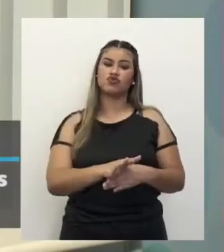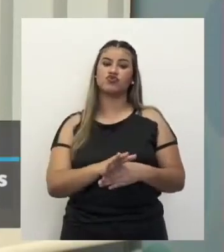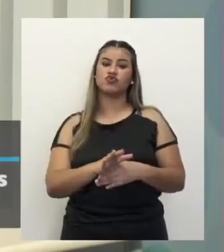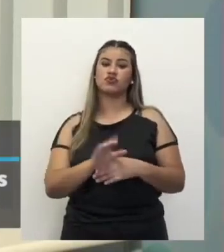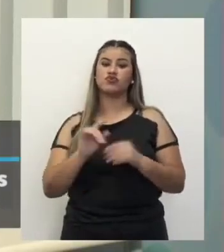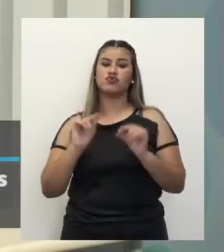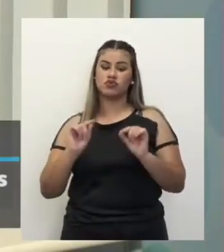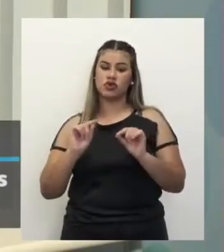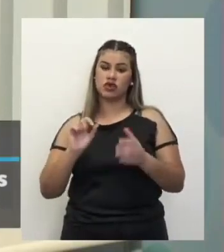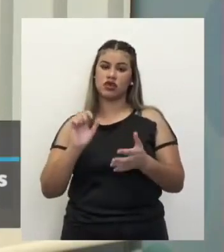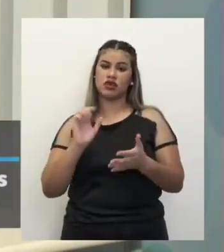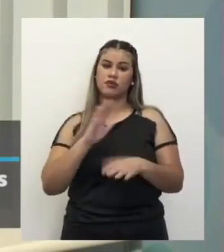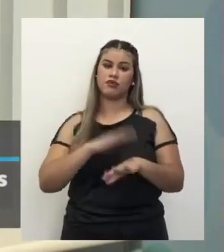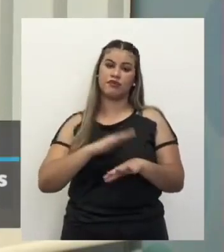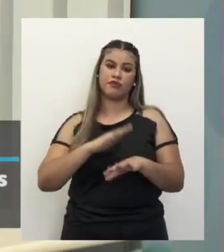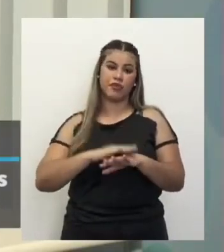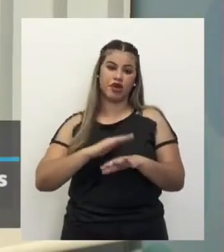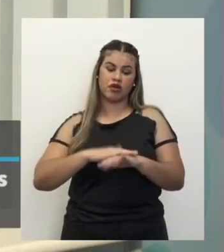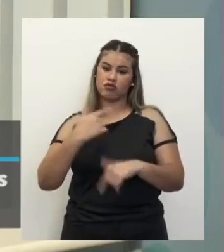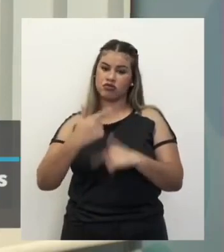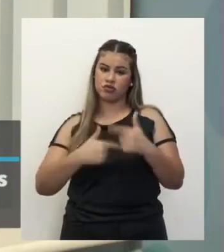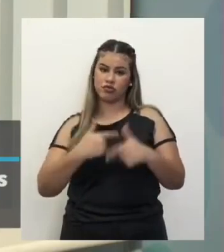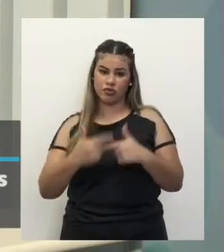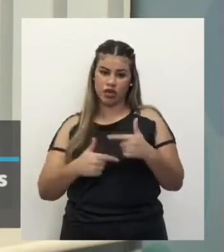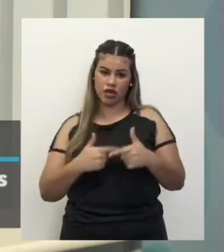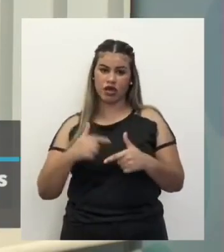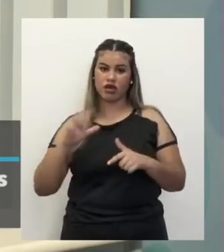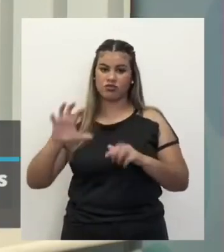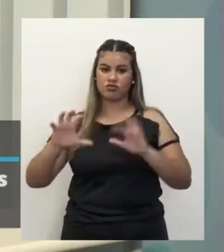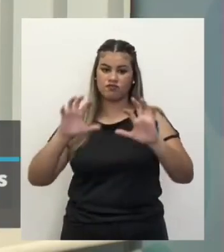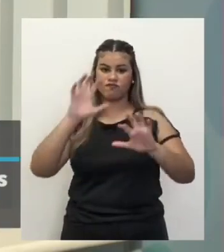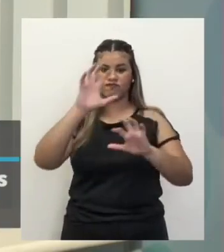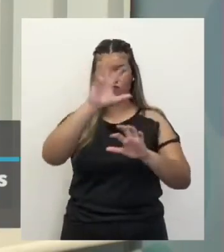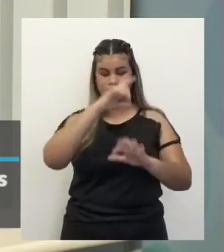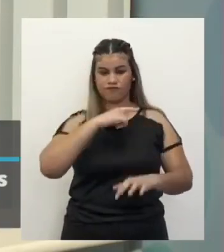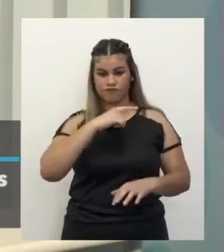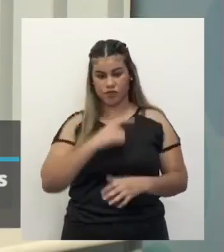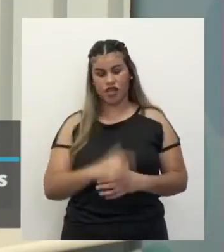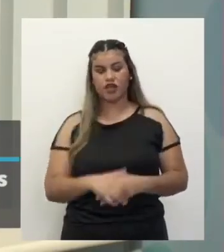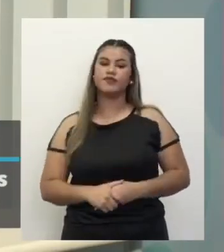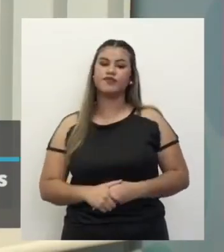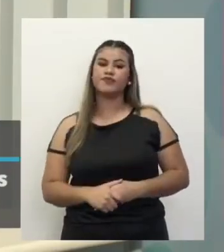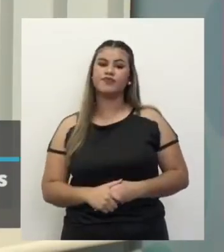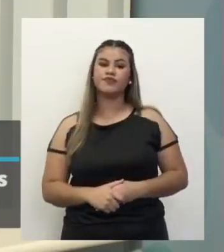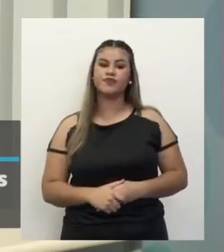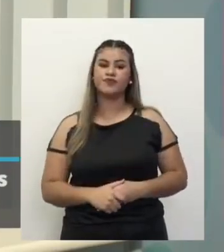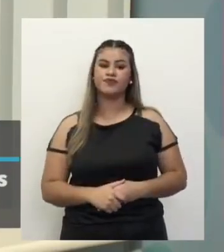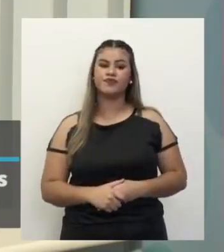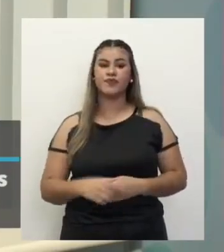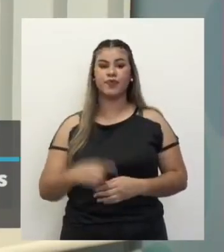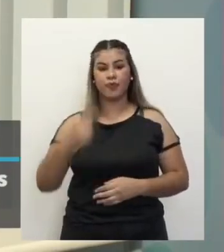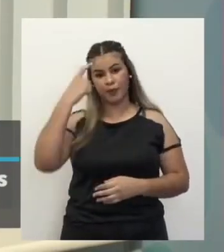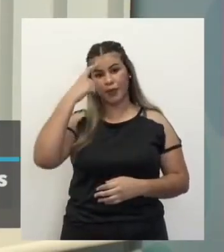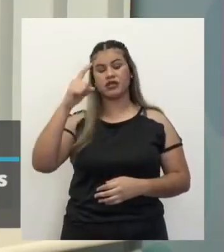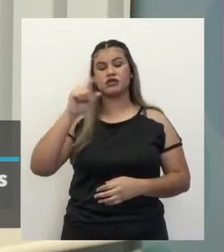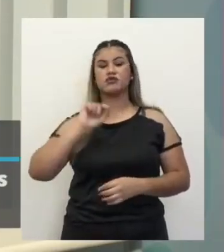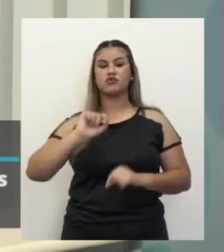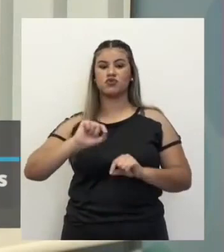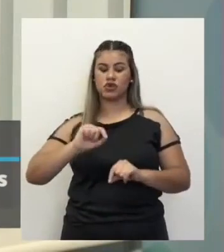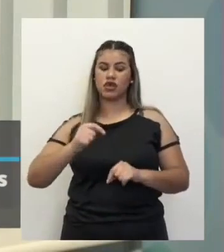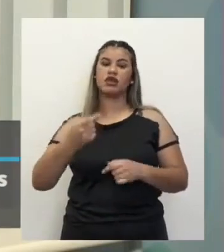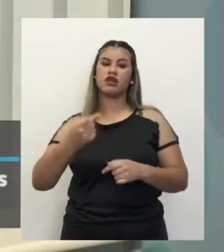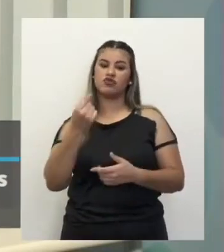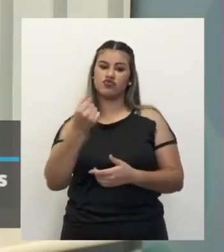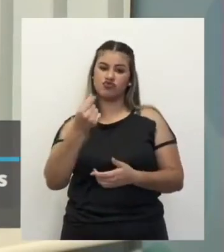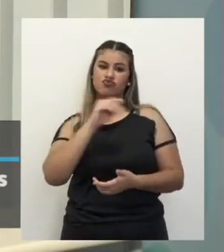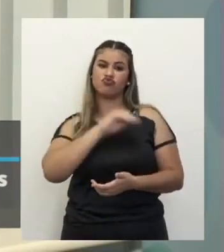algumas atividades ocorram em determinados territórios, né? Então, isso sempre na expectativa de gerar